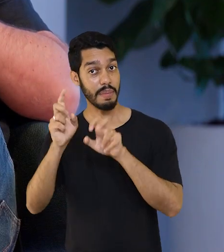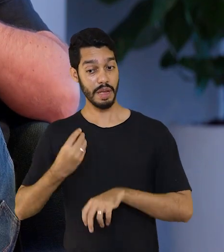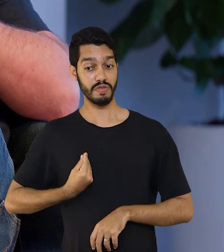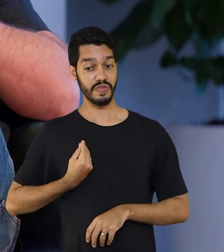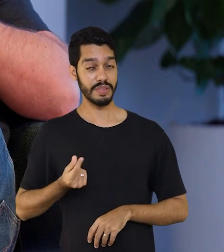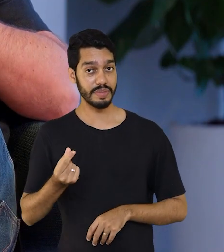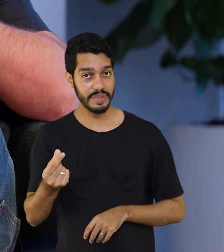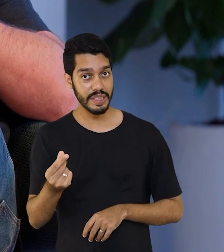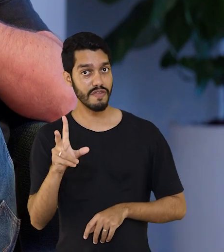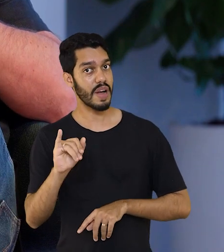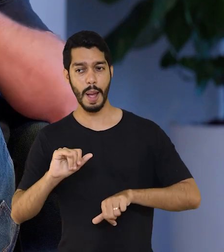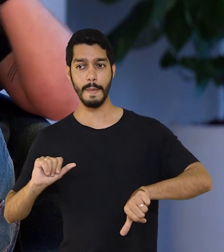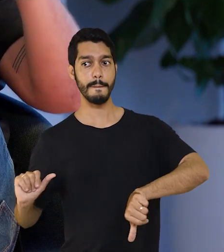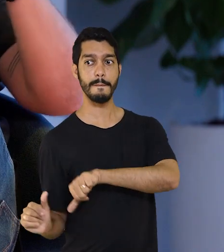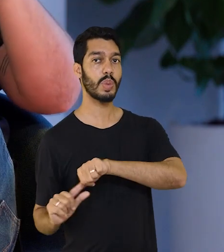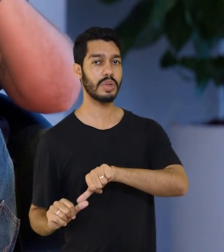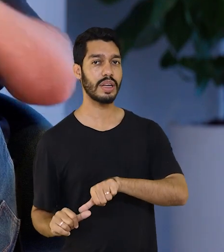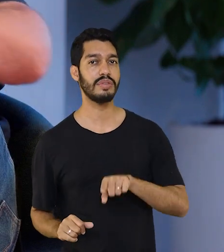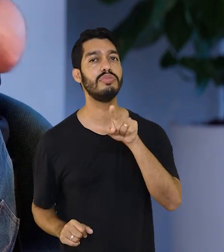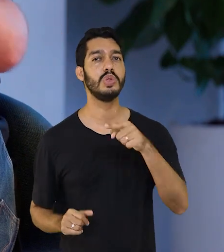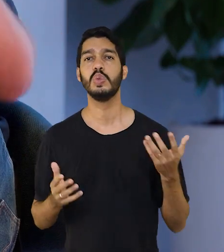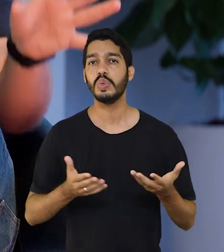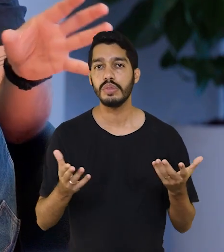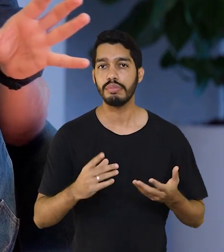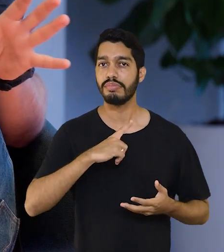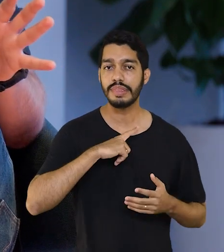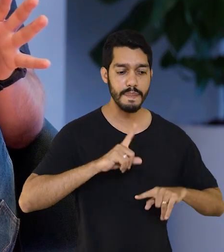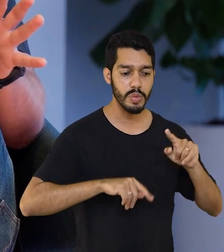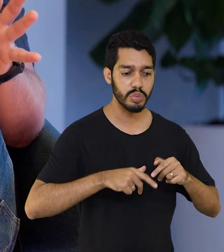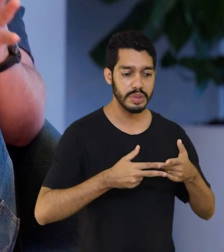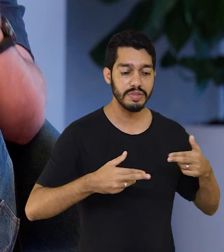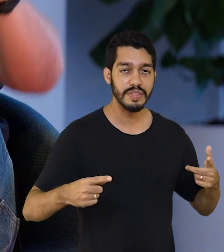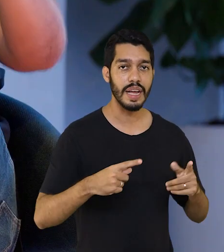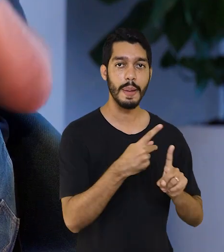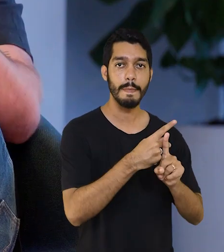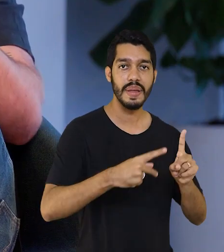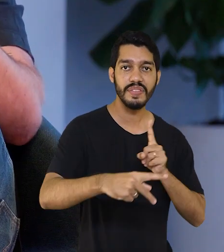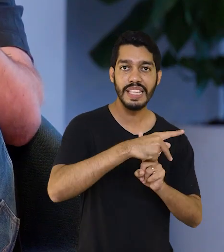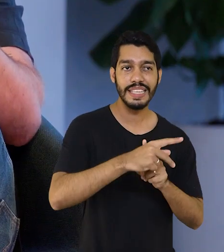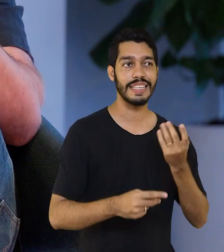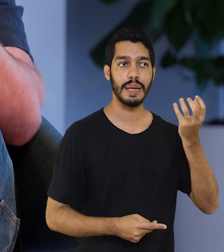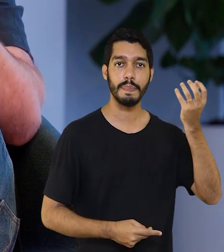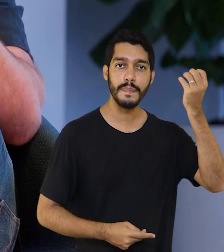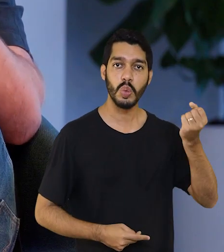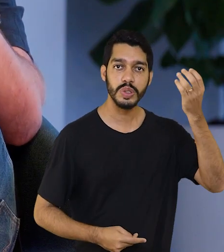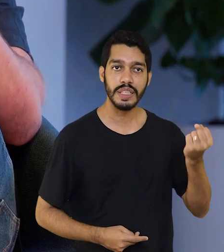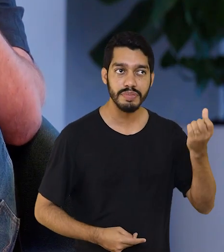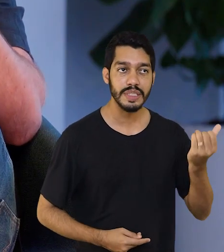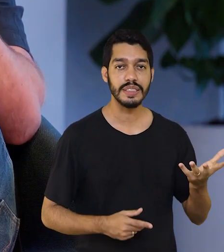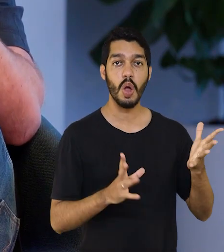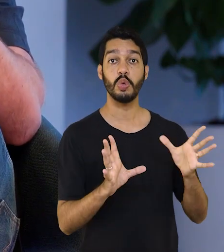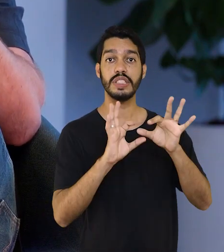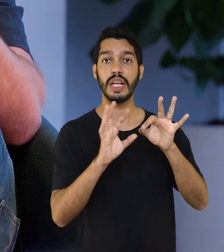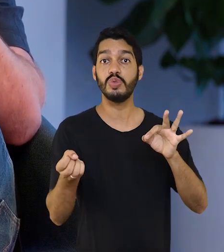banco e o assunto longevidade vai mudar completamente, como você hoje está criando produtos